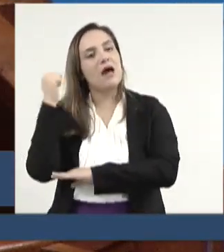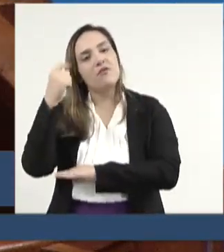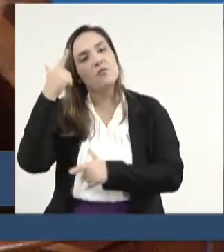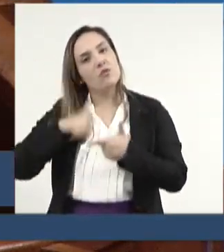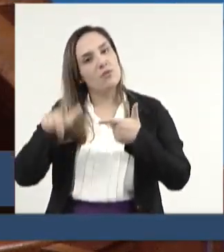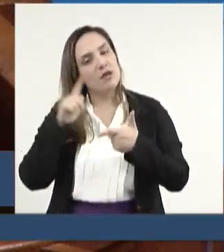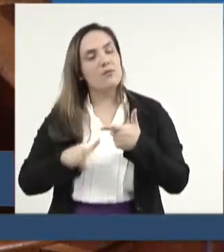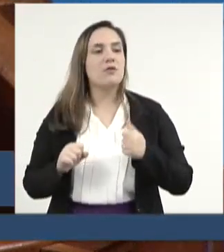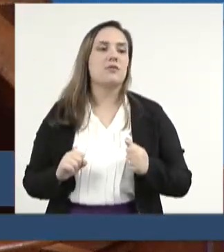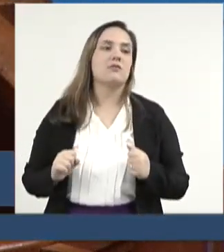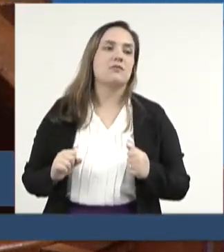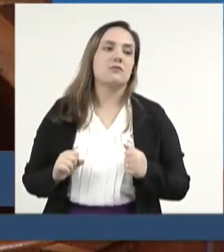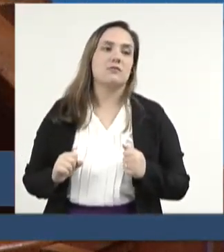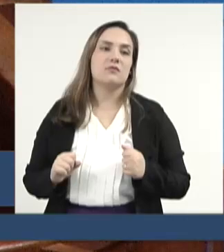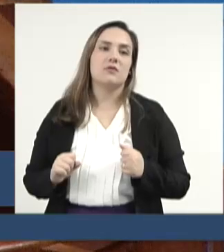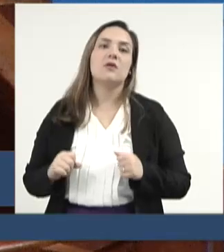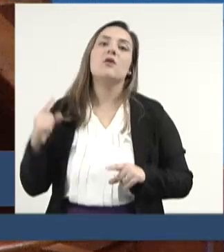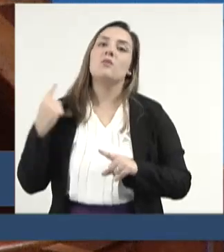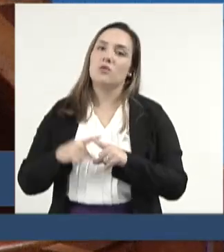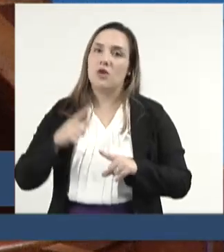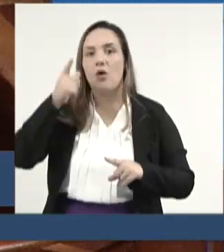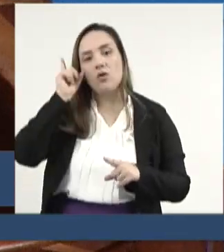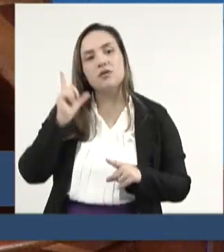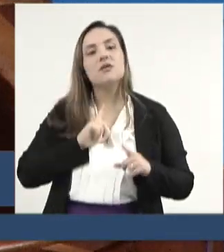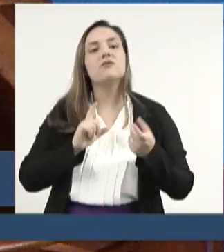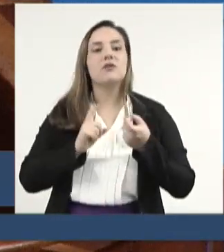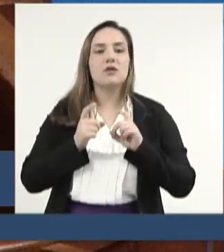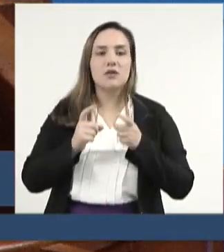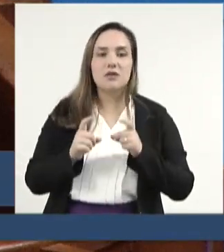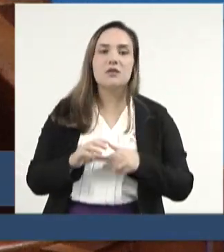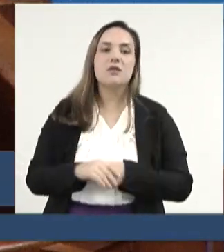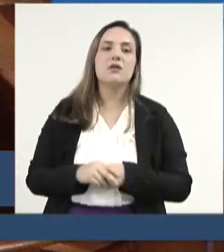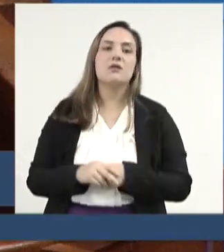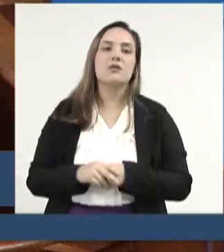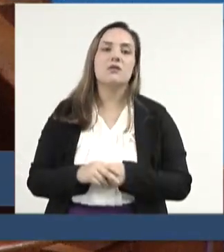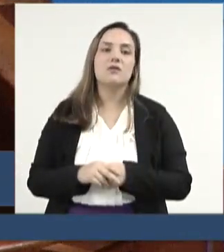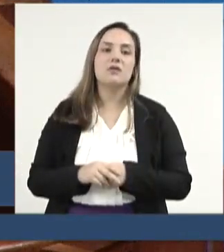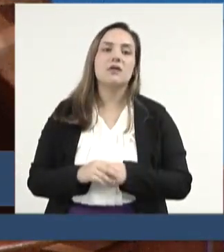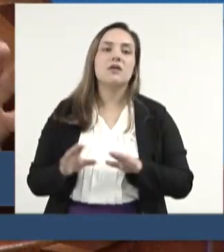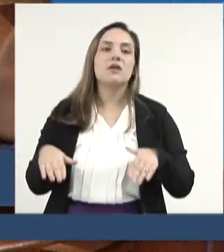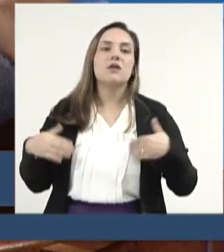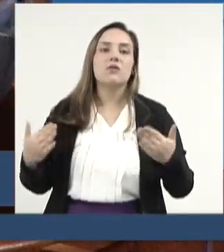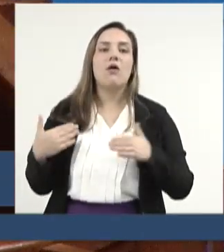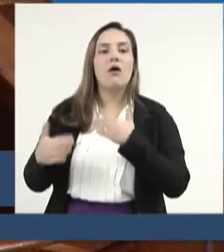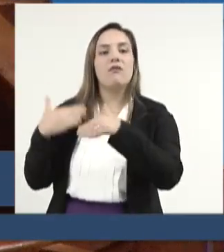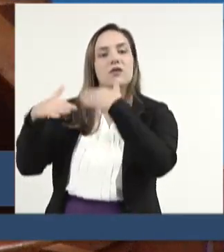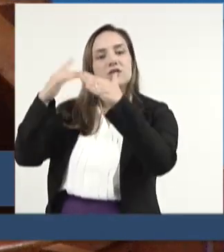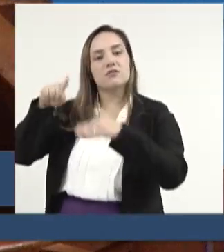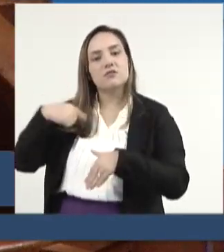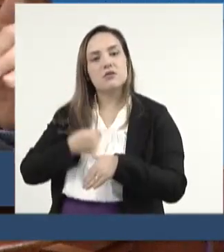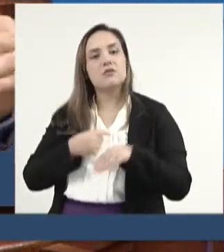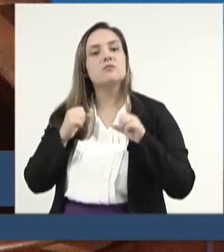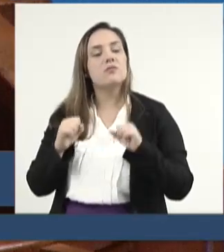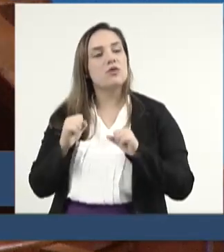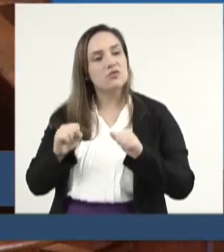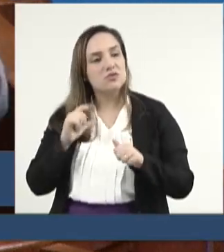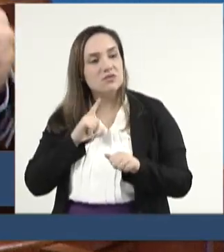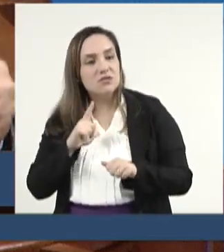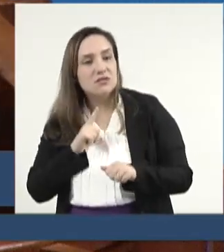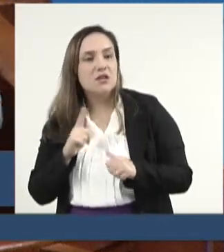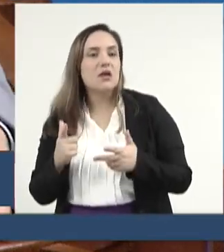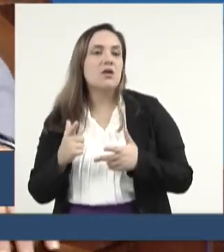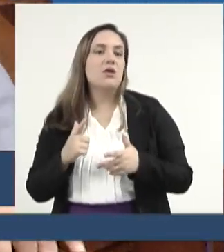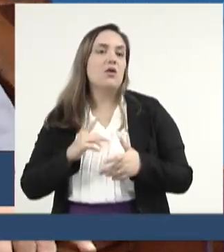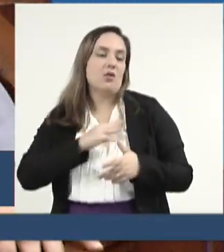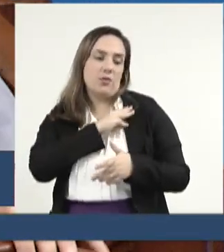dizer do que aconteceu ontem na reunião, né, e os avanços que nós podemos ter, pelo menos com o ministro da